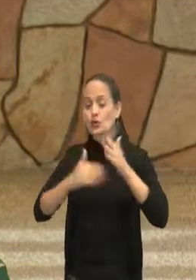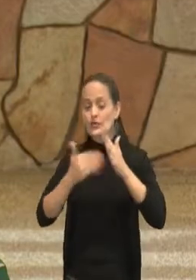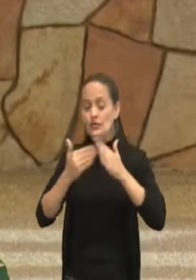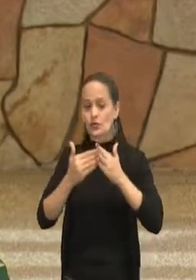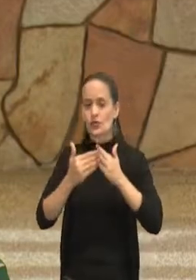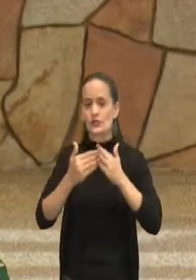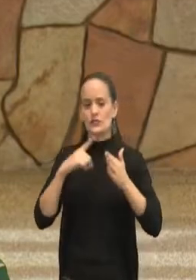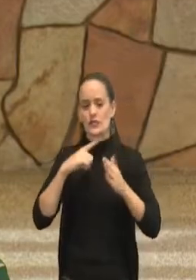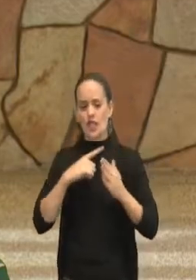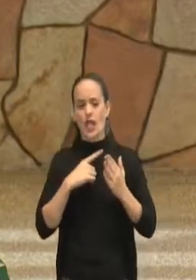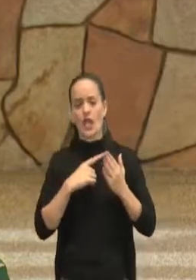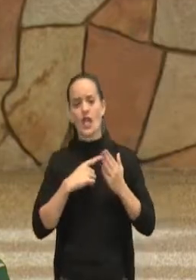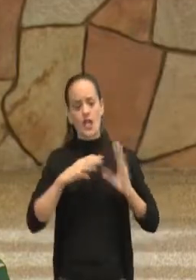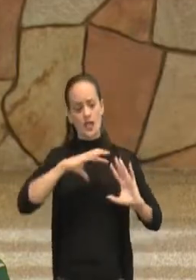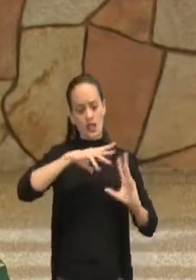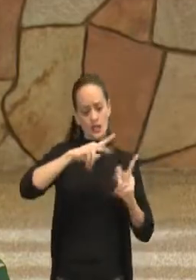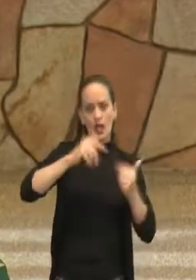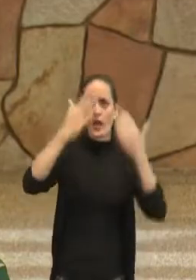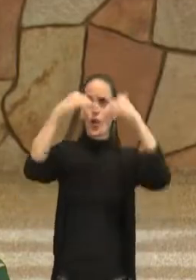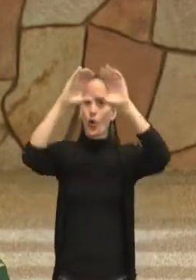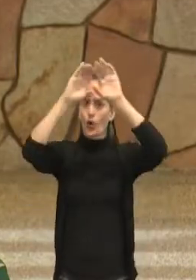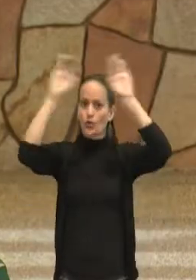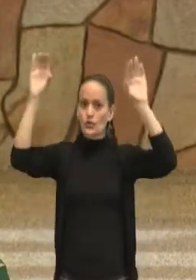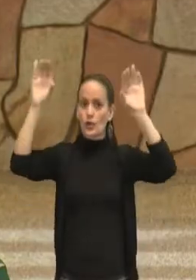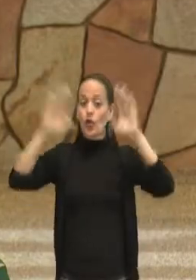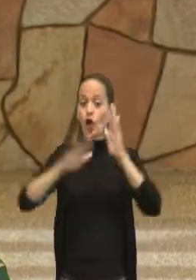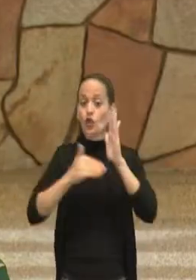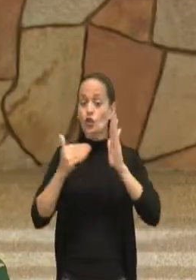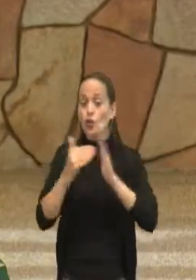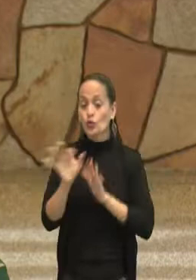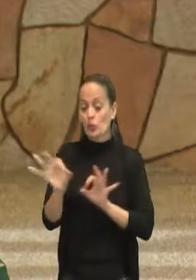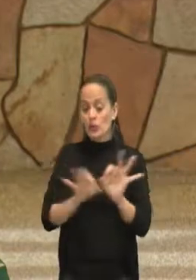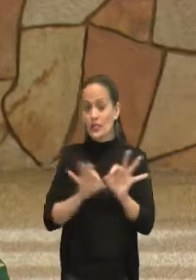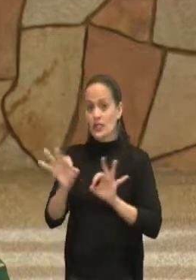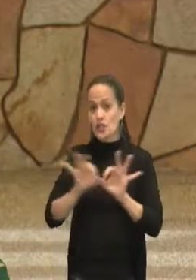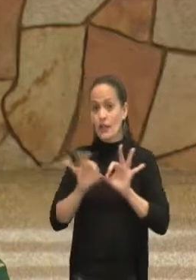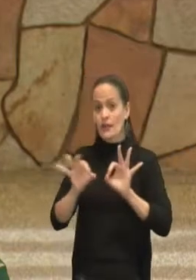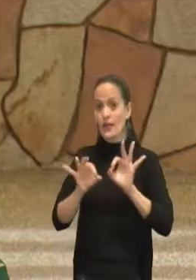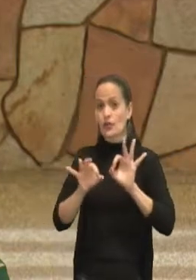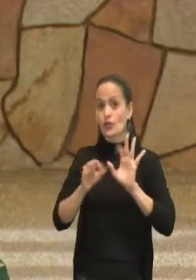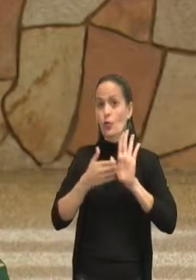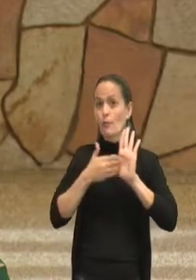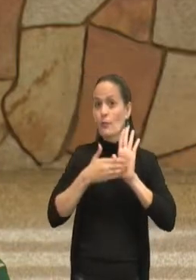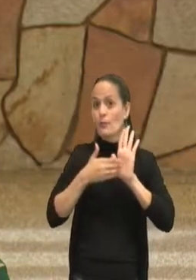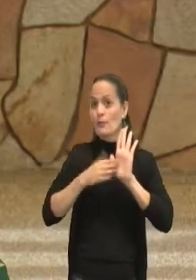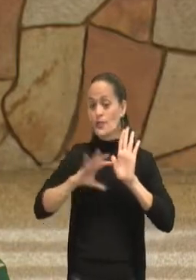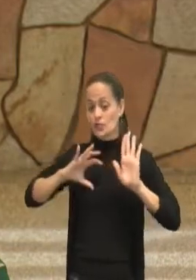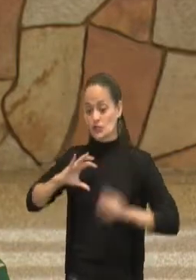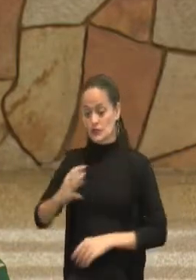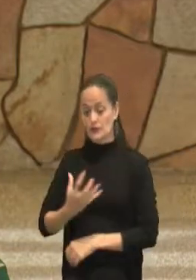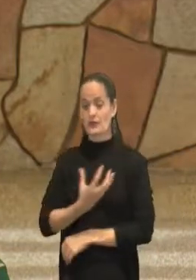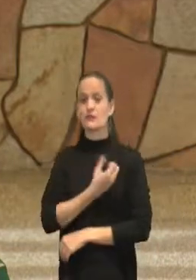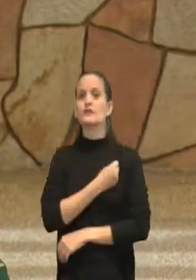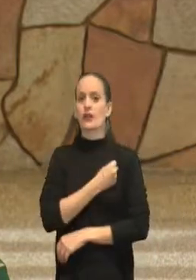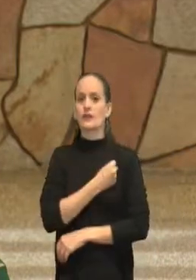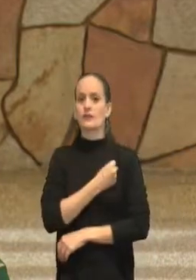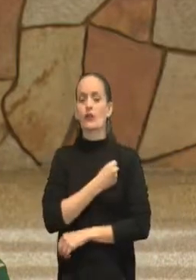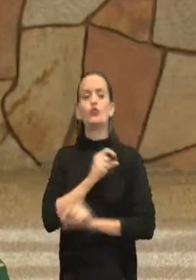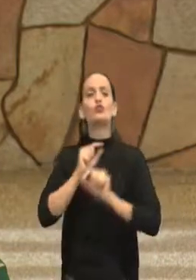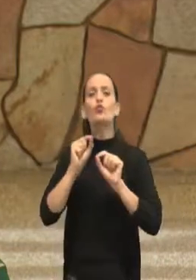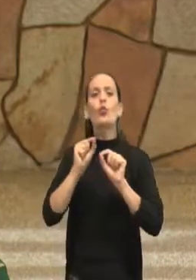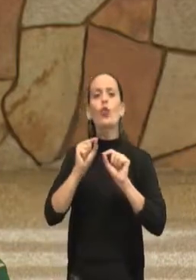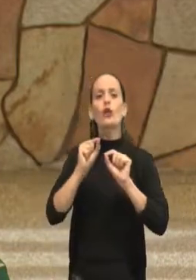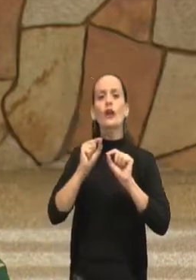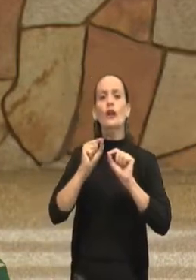céu como as da terra. Todo o plano de salvação se resume, aponta, se completa e